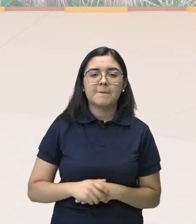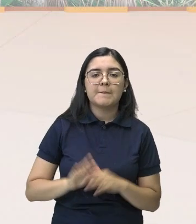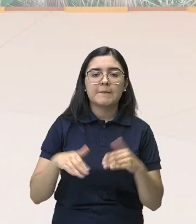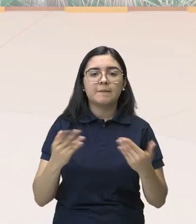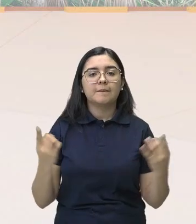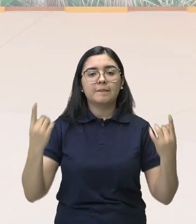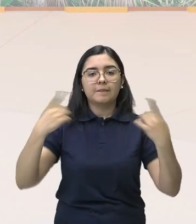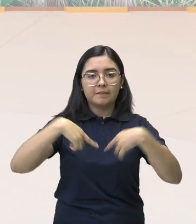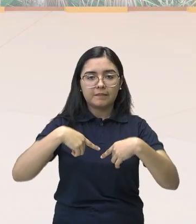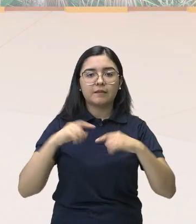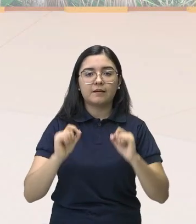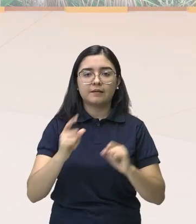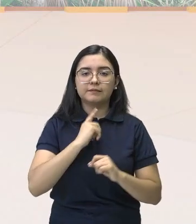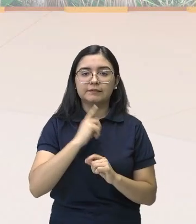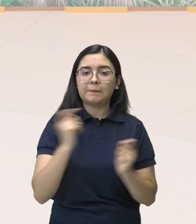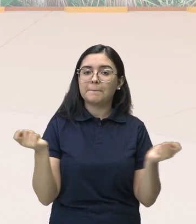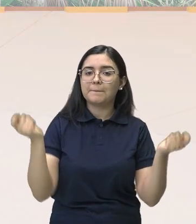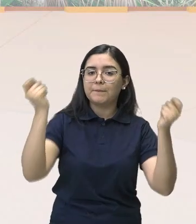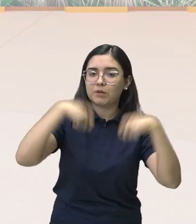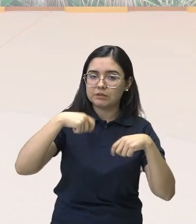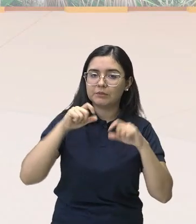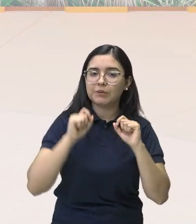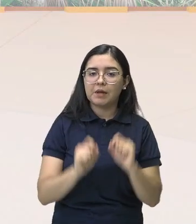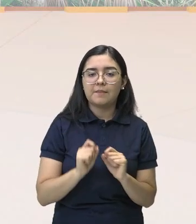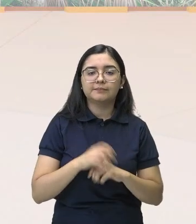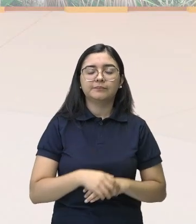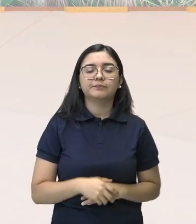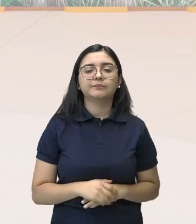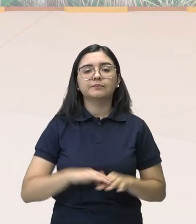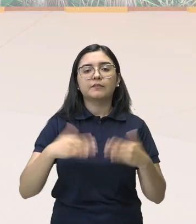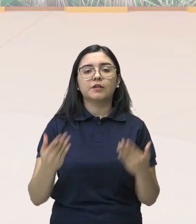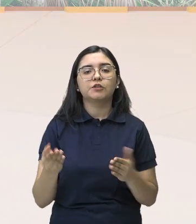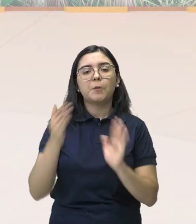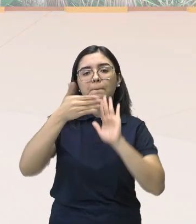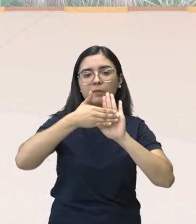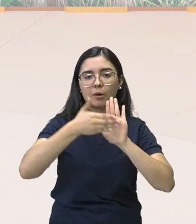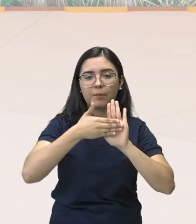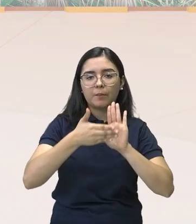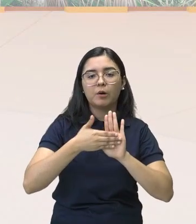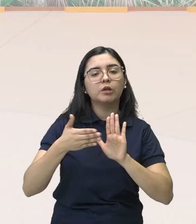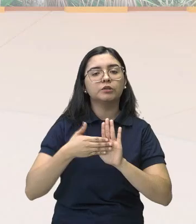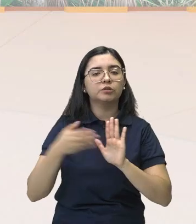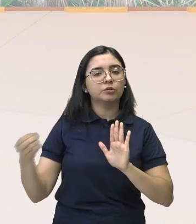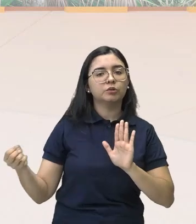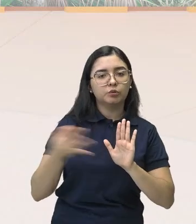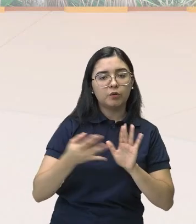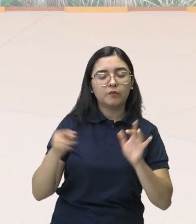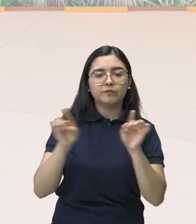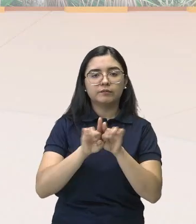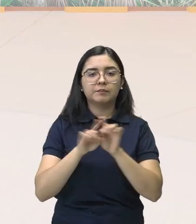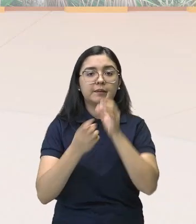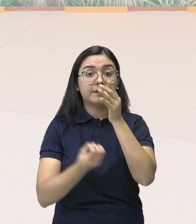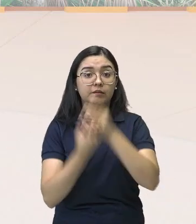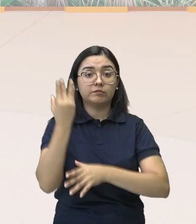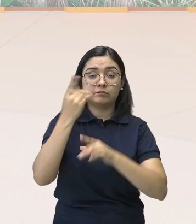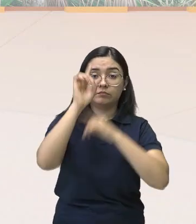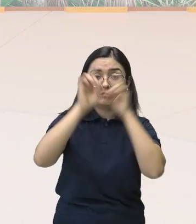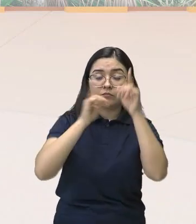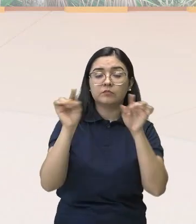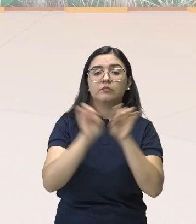este desafio traz aí a possibilidade de propostas inovadoras, criadoras,